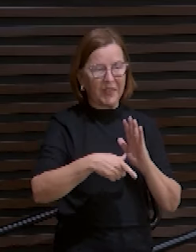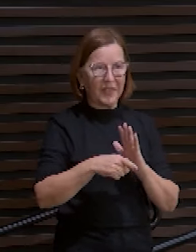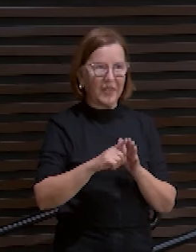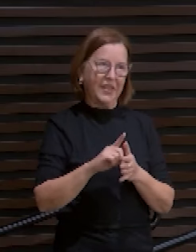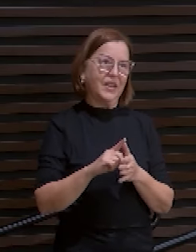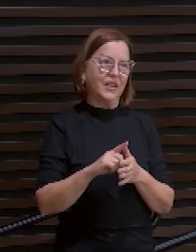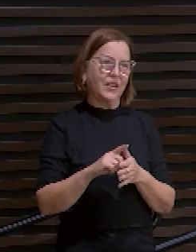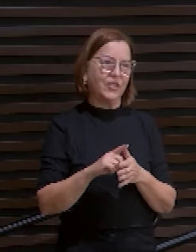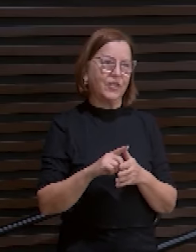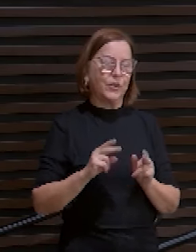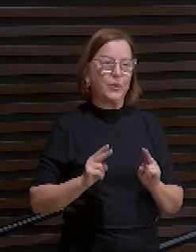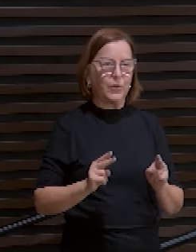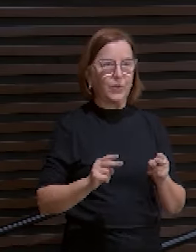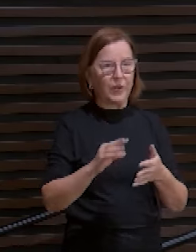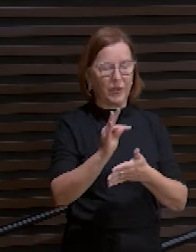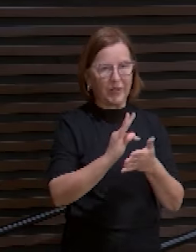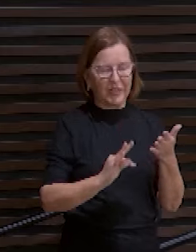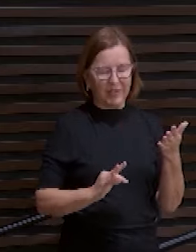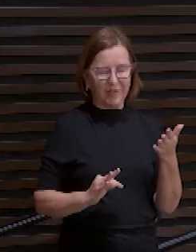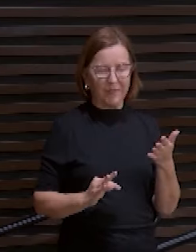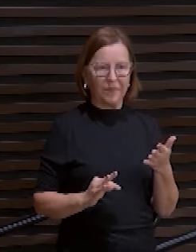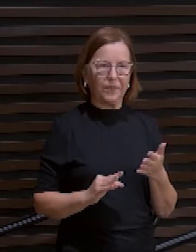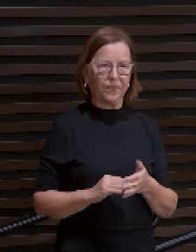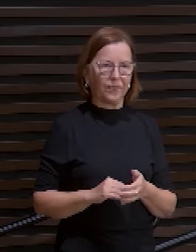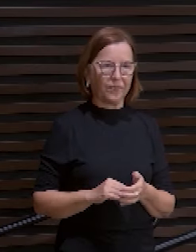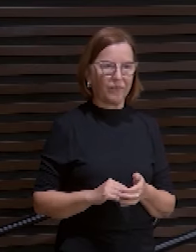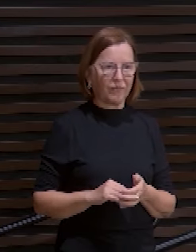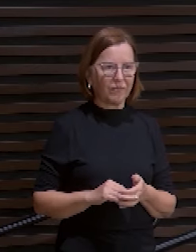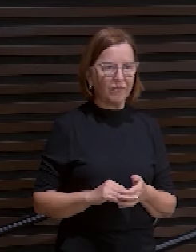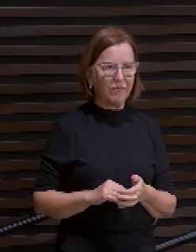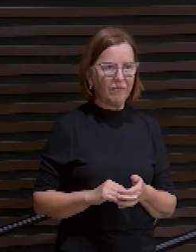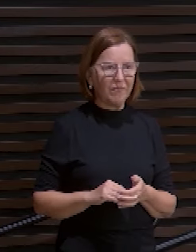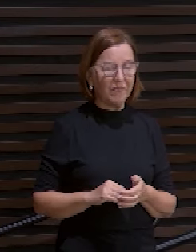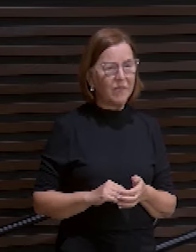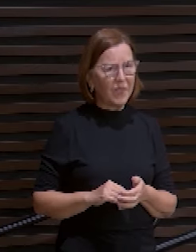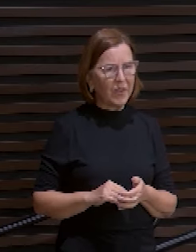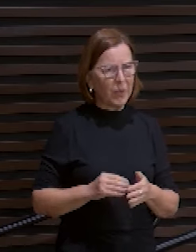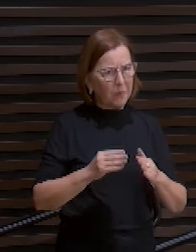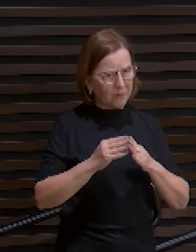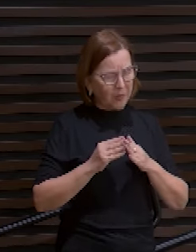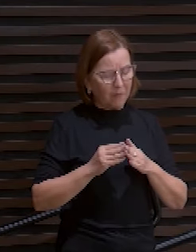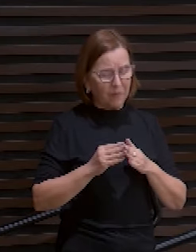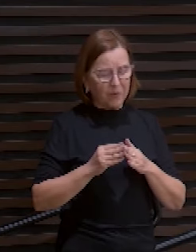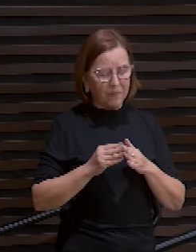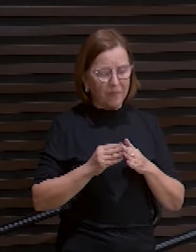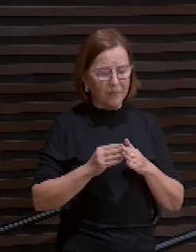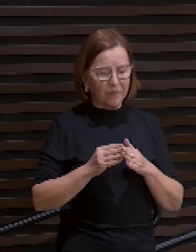texto Eu quero convidar você a analisar comigo uma